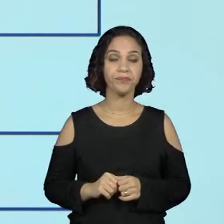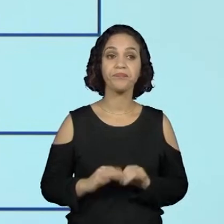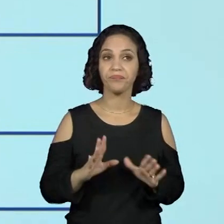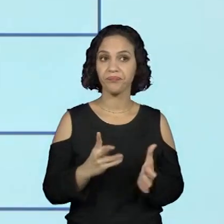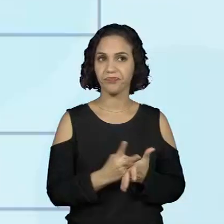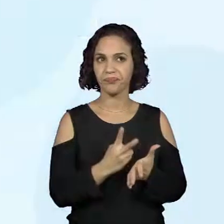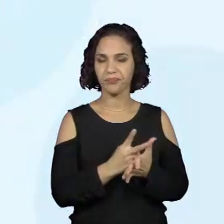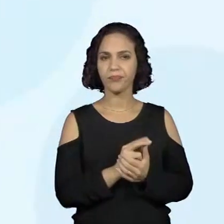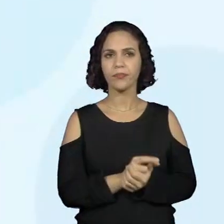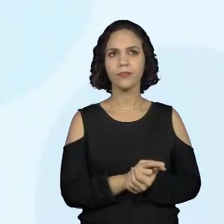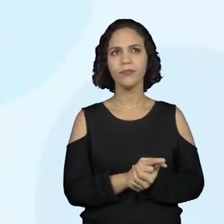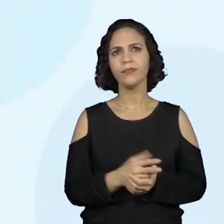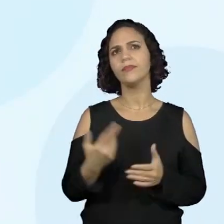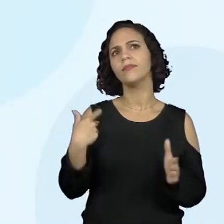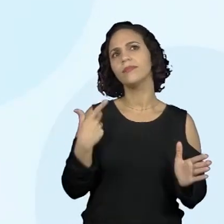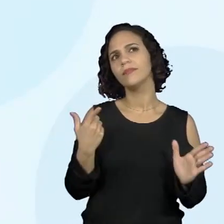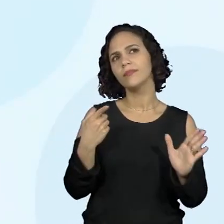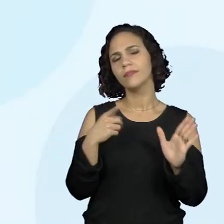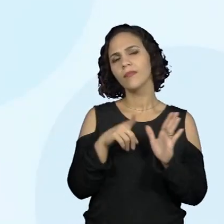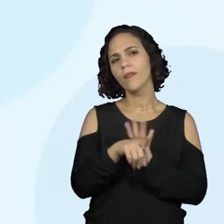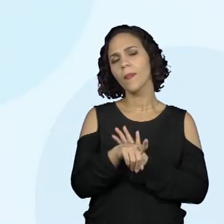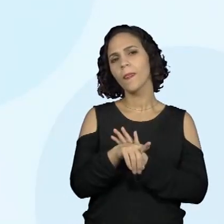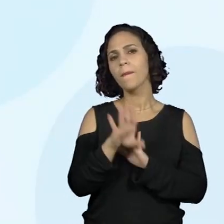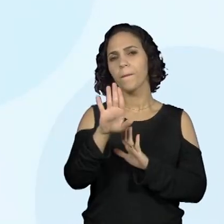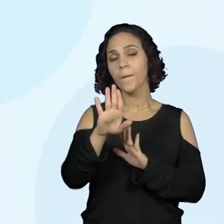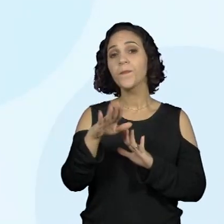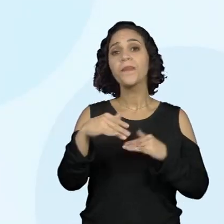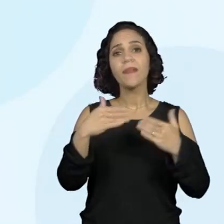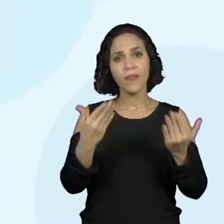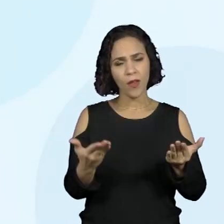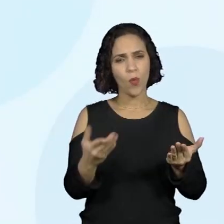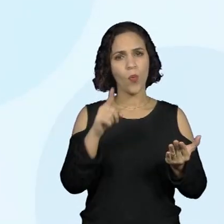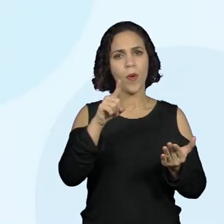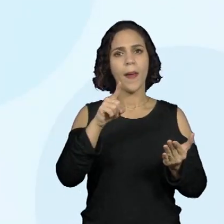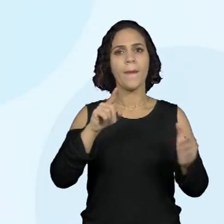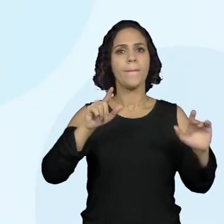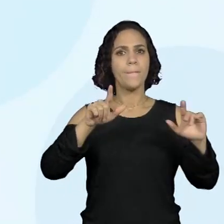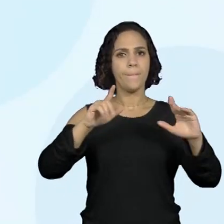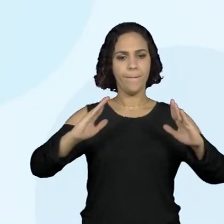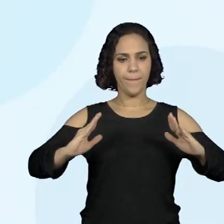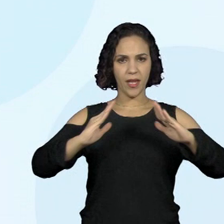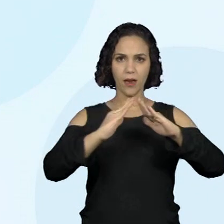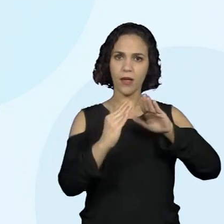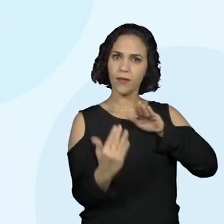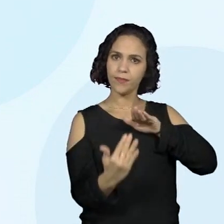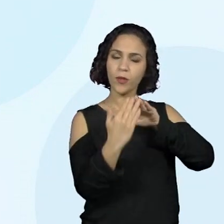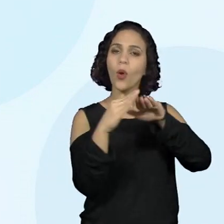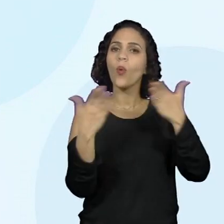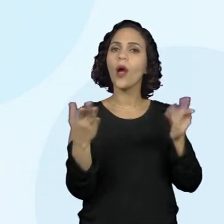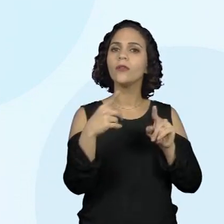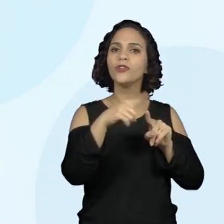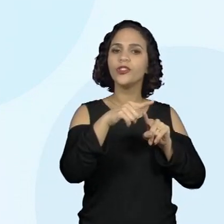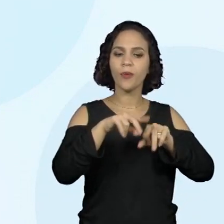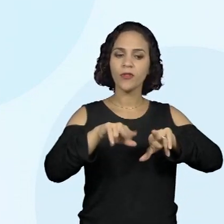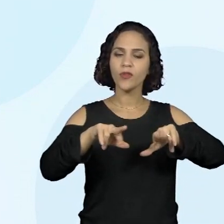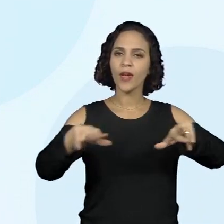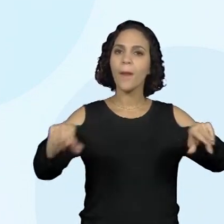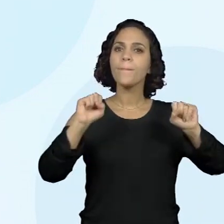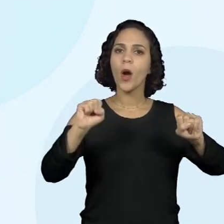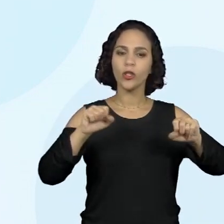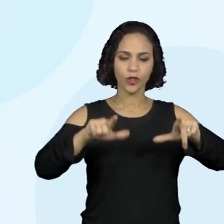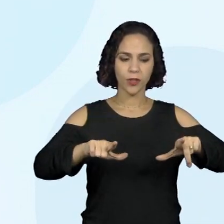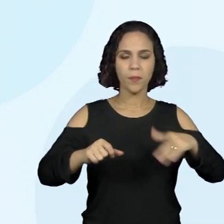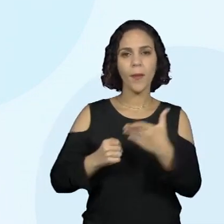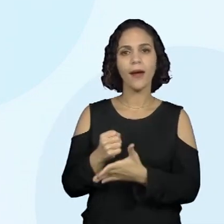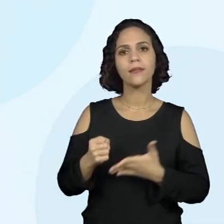Continuemos. Como podem ser as bases de uma pirâmide? Como podem ser as